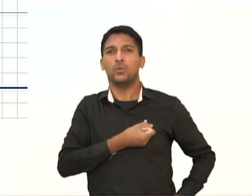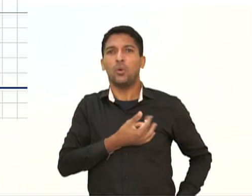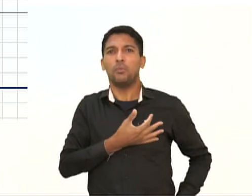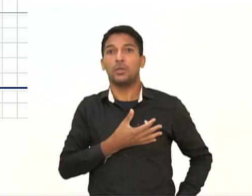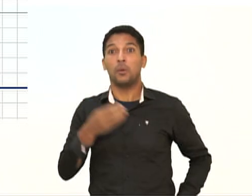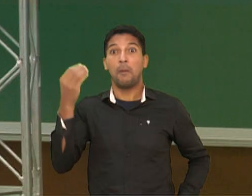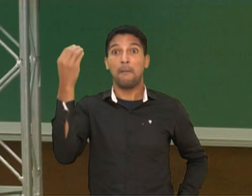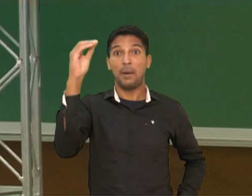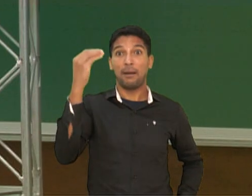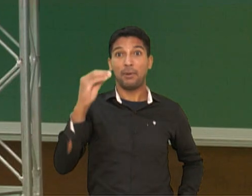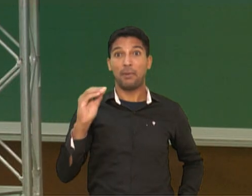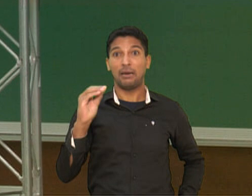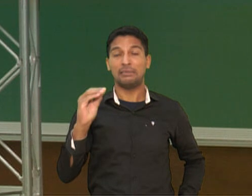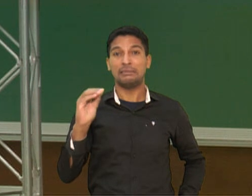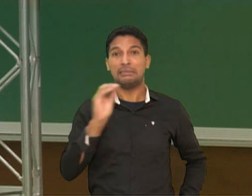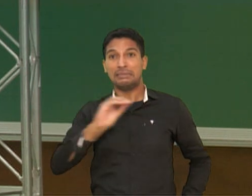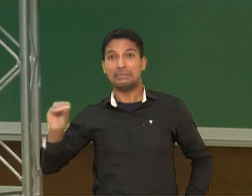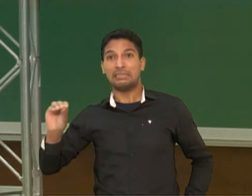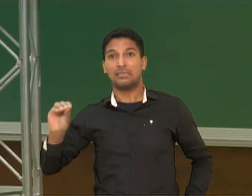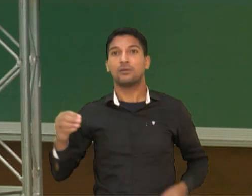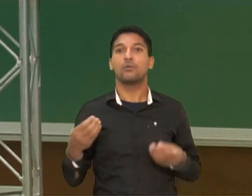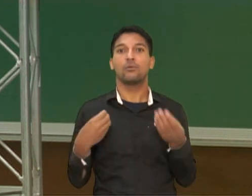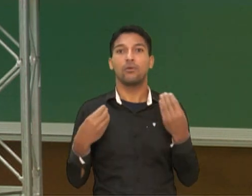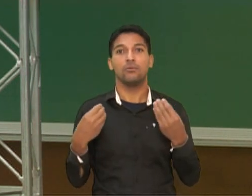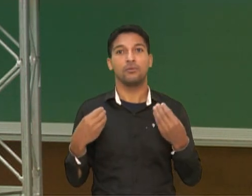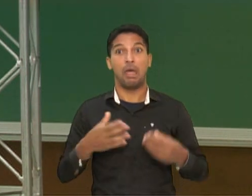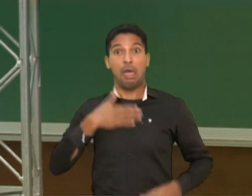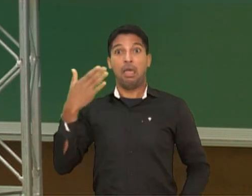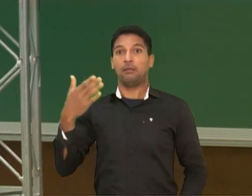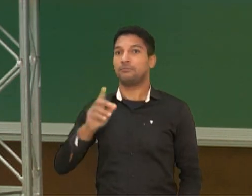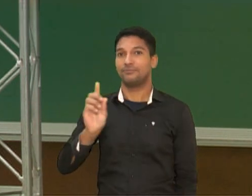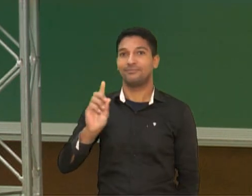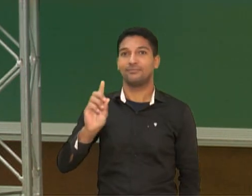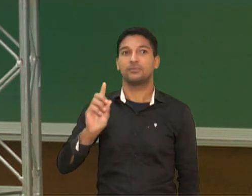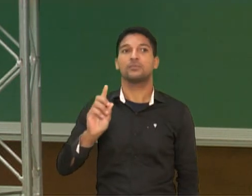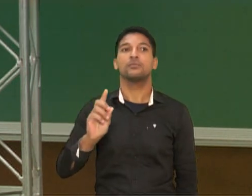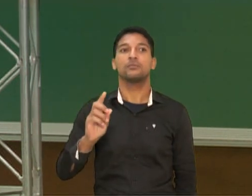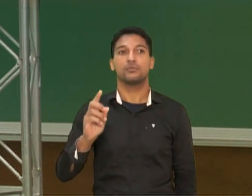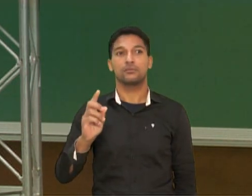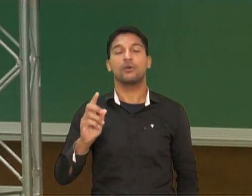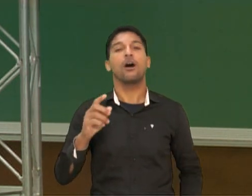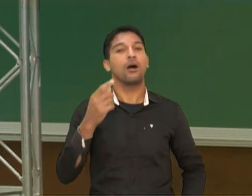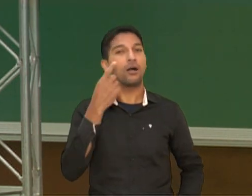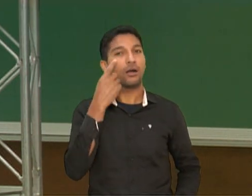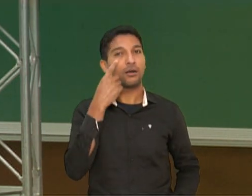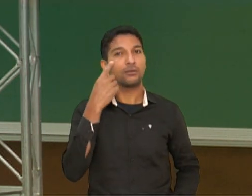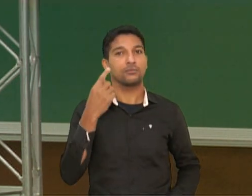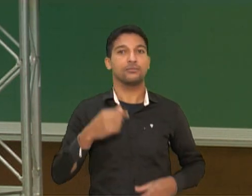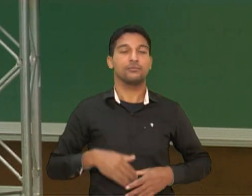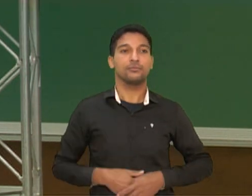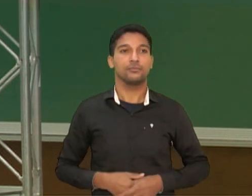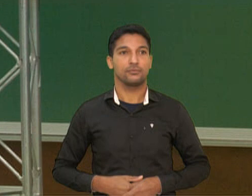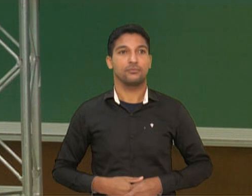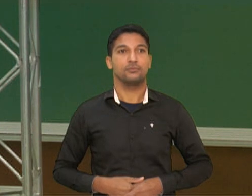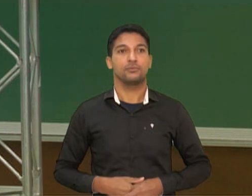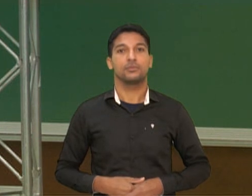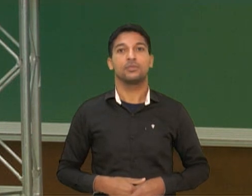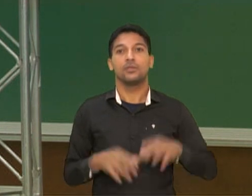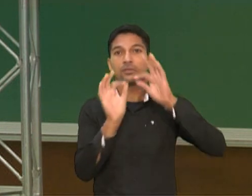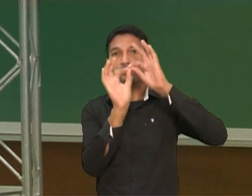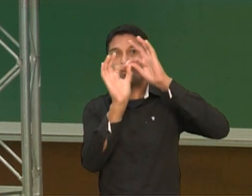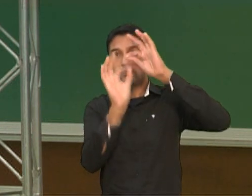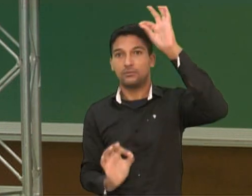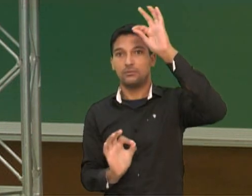bem tranquilo. Continua valendo tudo que você já estudou até hoje. Se você vai fazer o